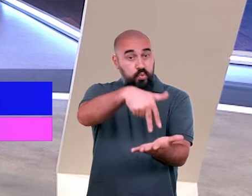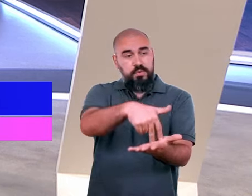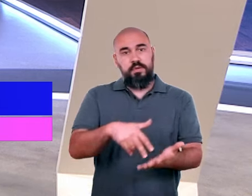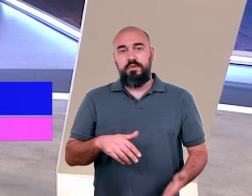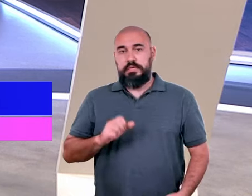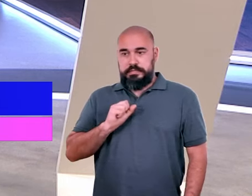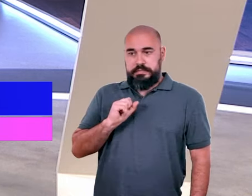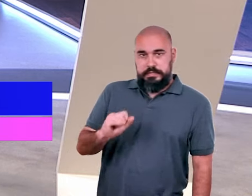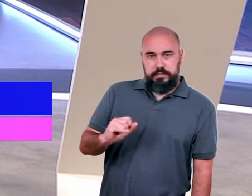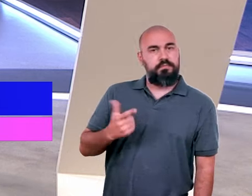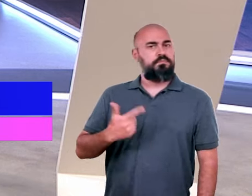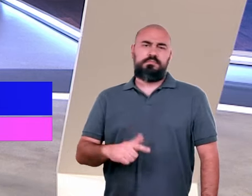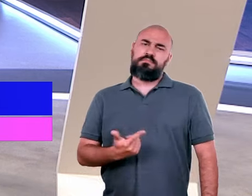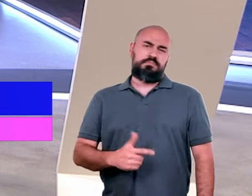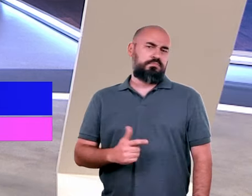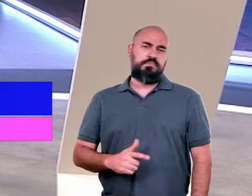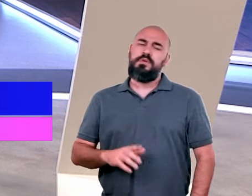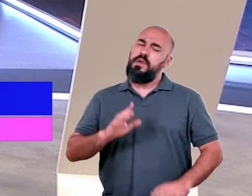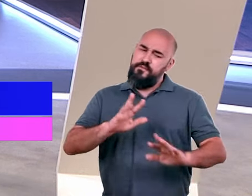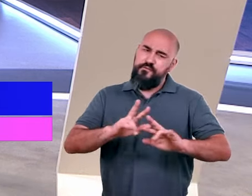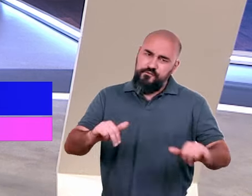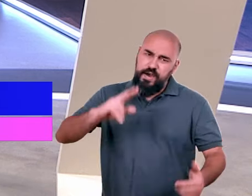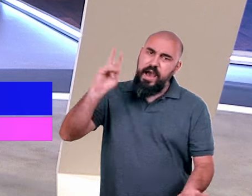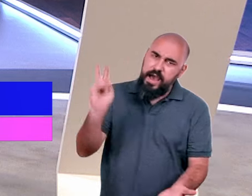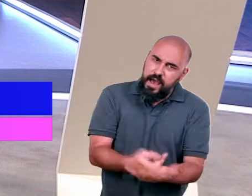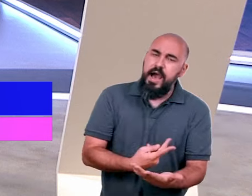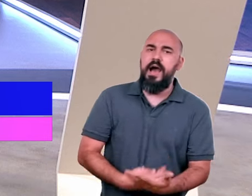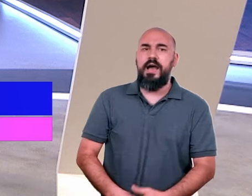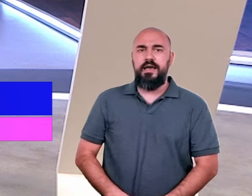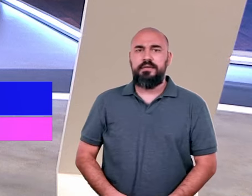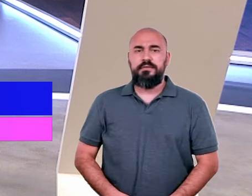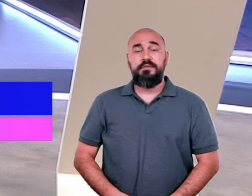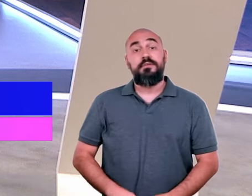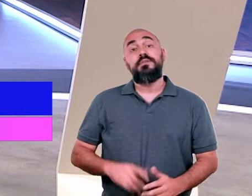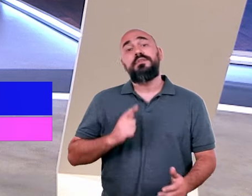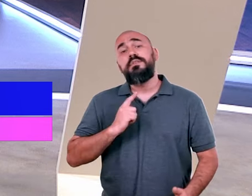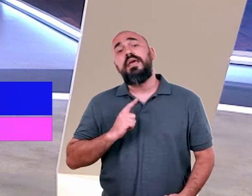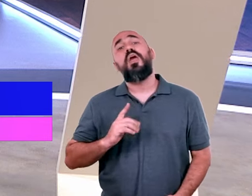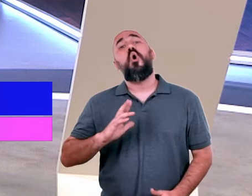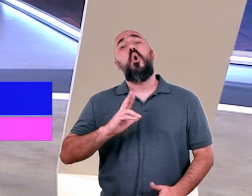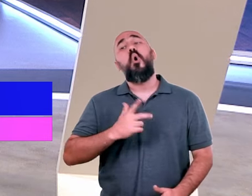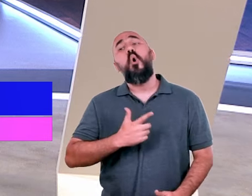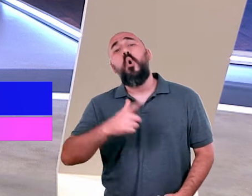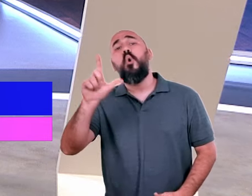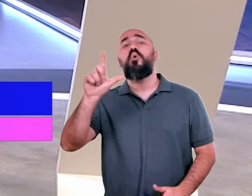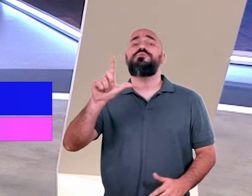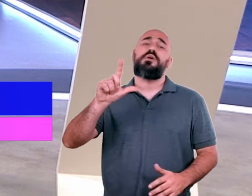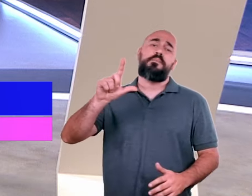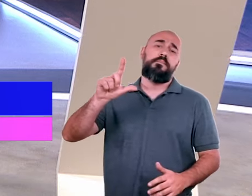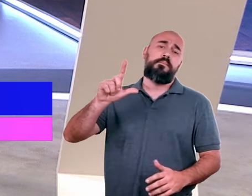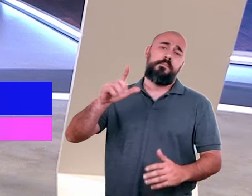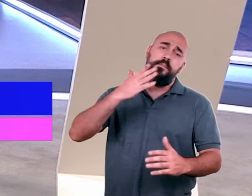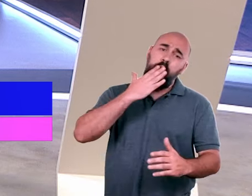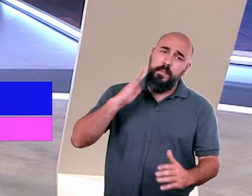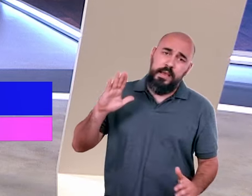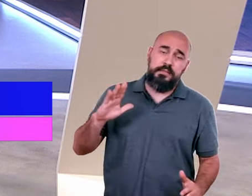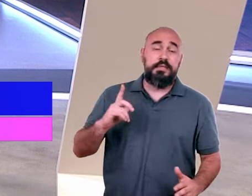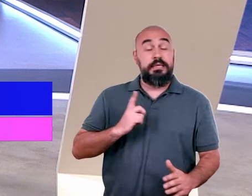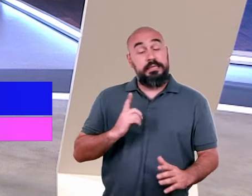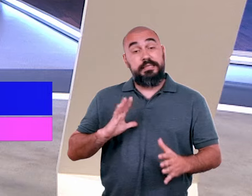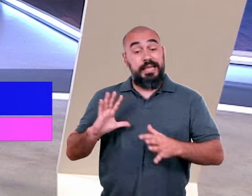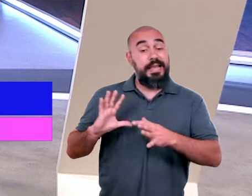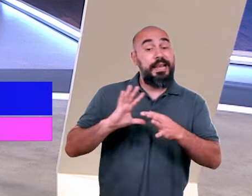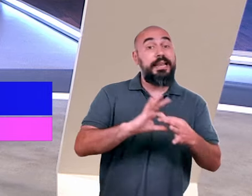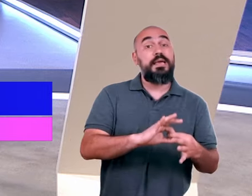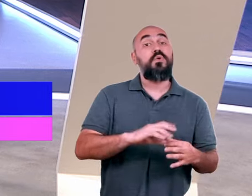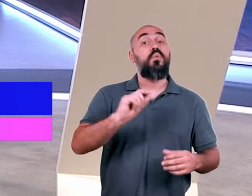condicional, ele vai fazer. Agora, existem outras promessas que são promessas que estão vinculadas